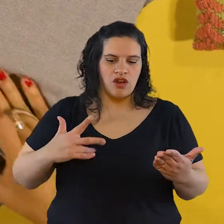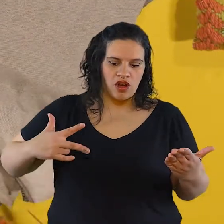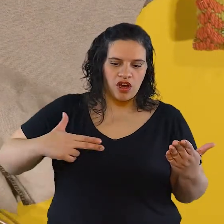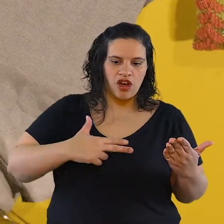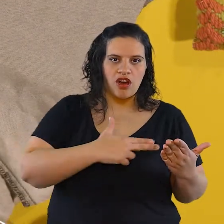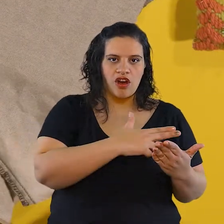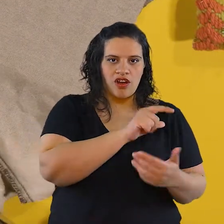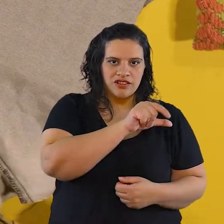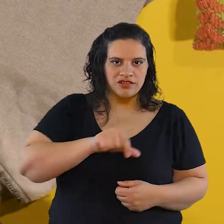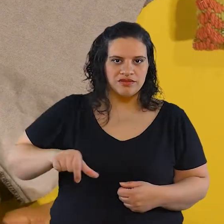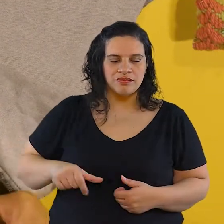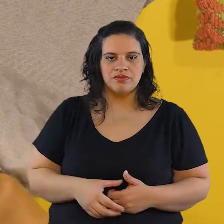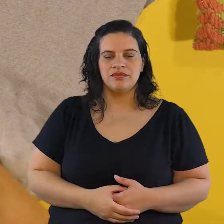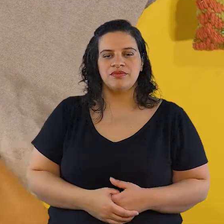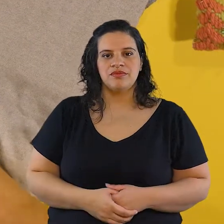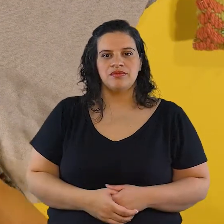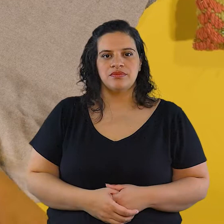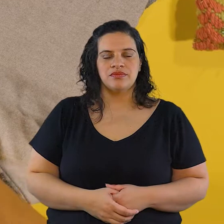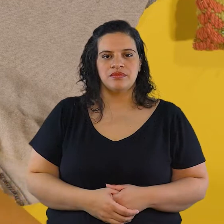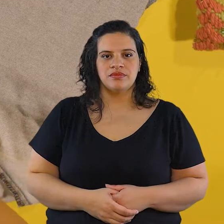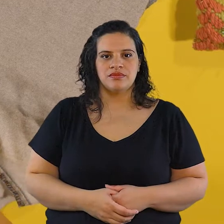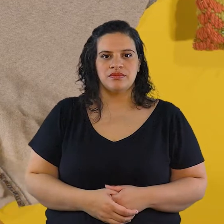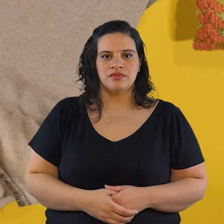Agora eu corto o que sobrou.